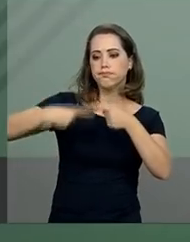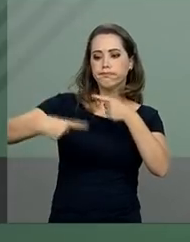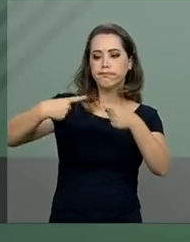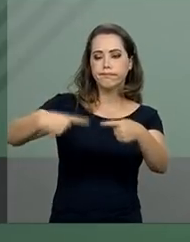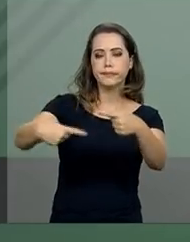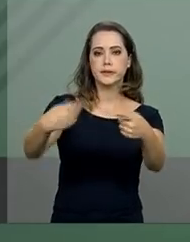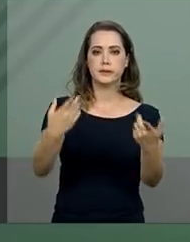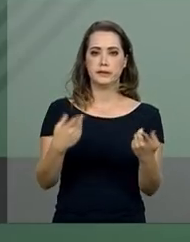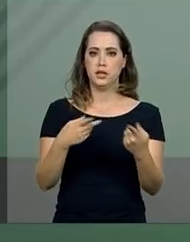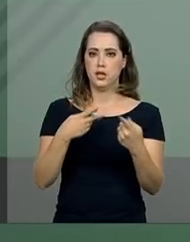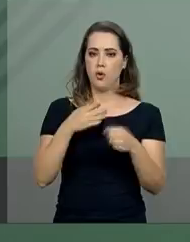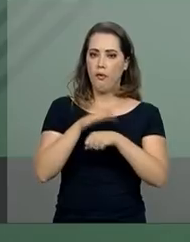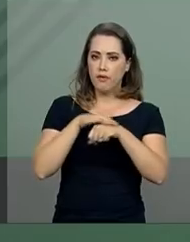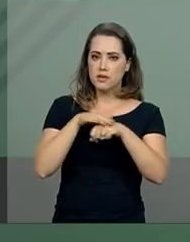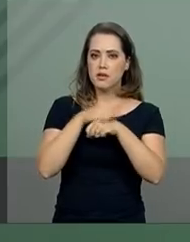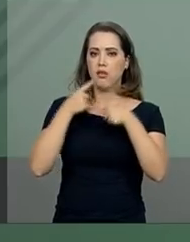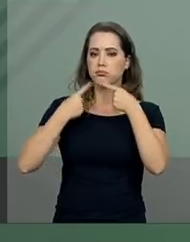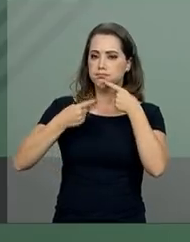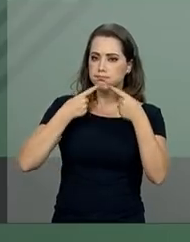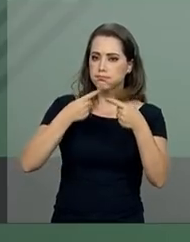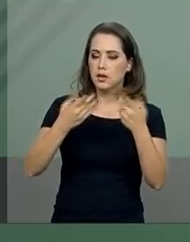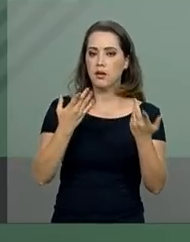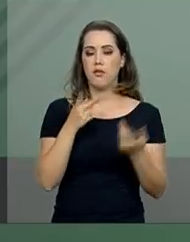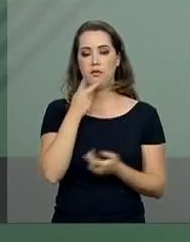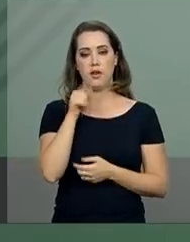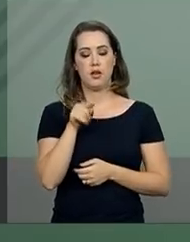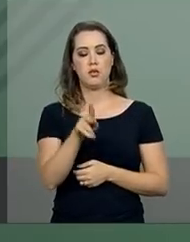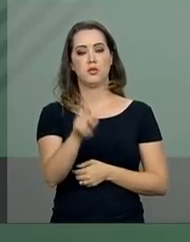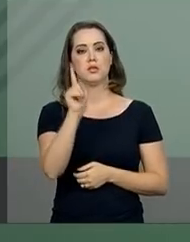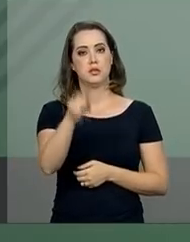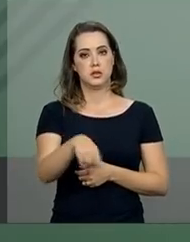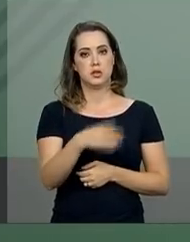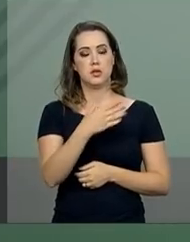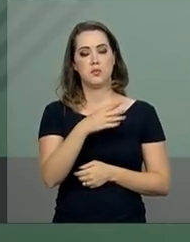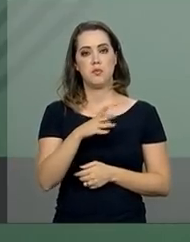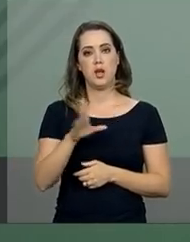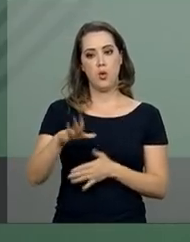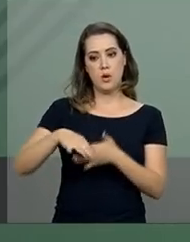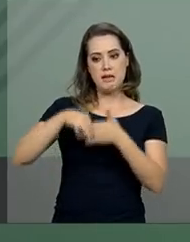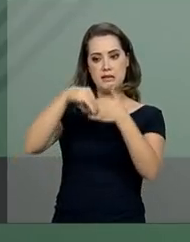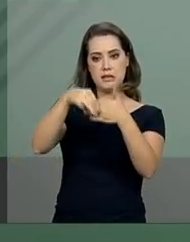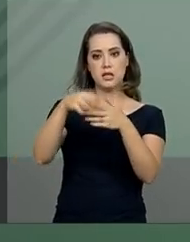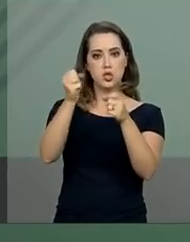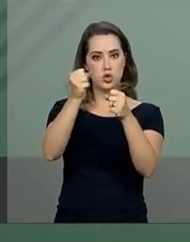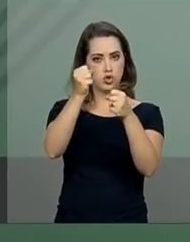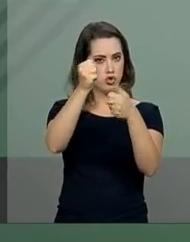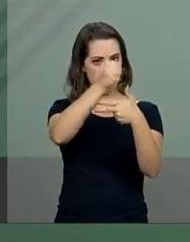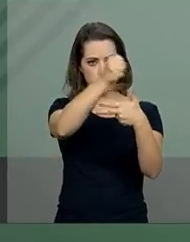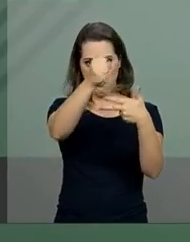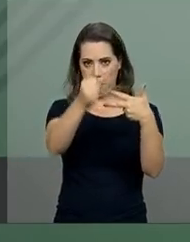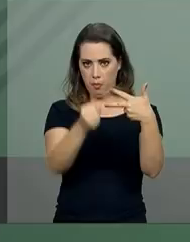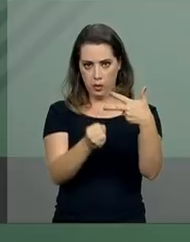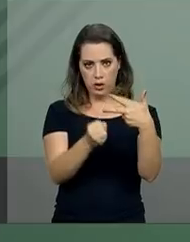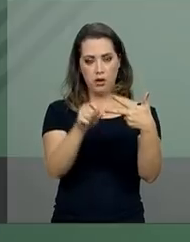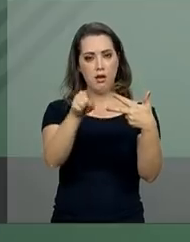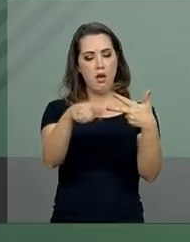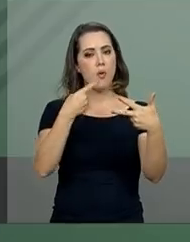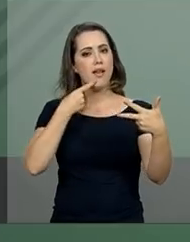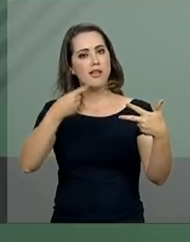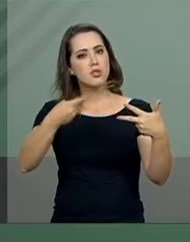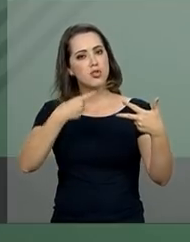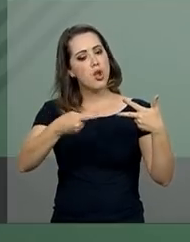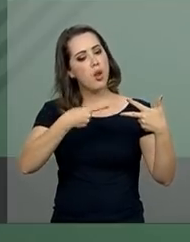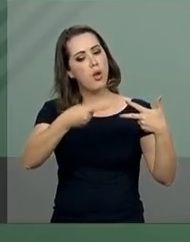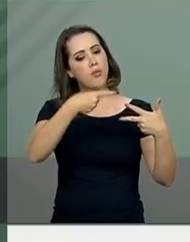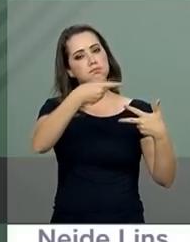eu sempre digo o seguinte a função de chefe de poder de chefe de liderança e dialogar